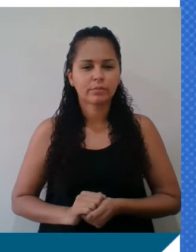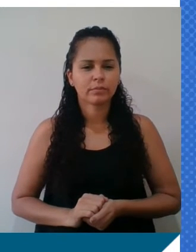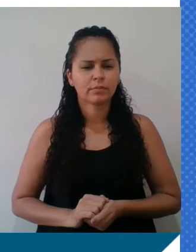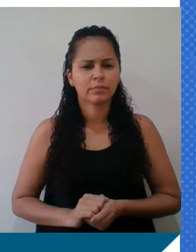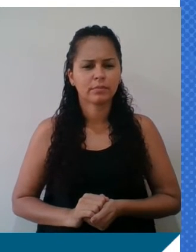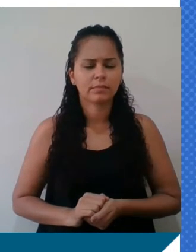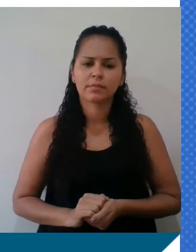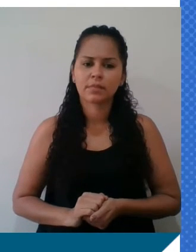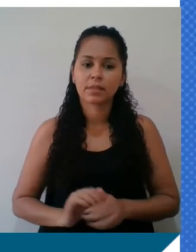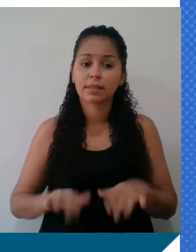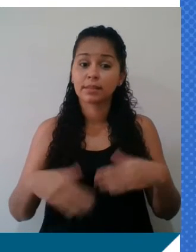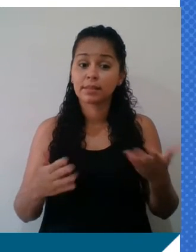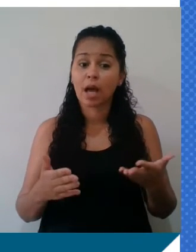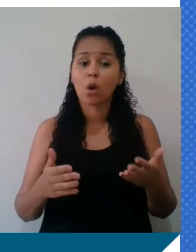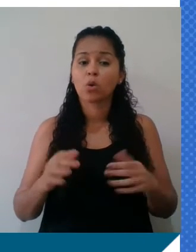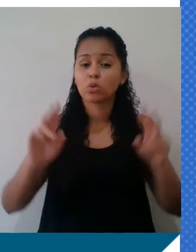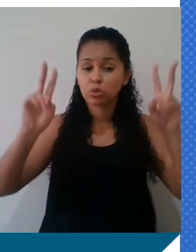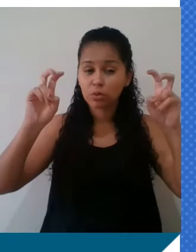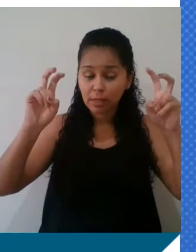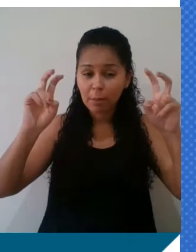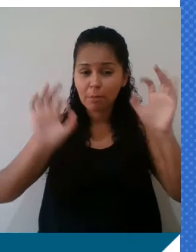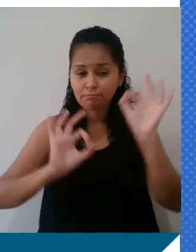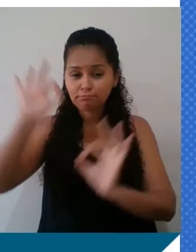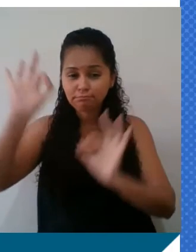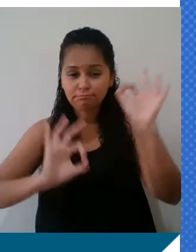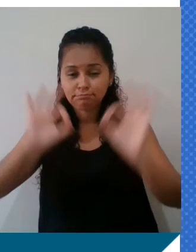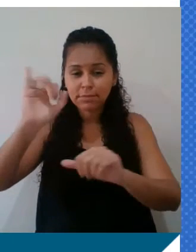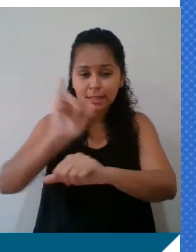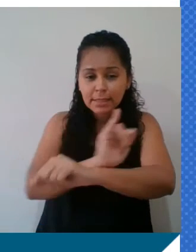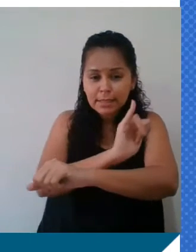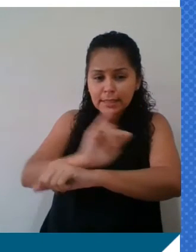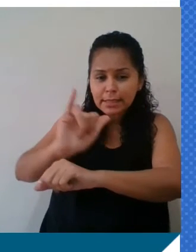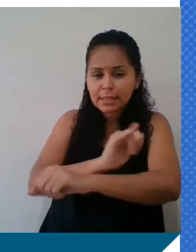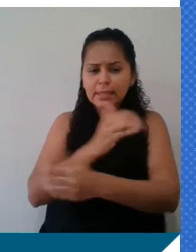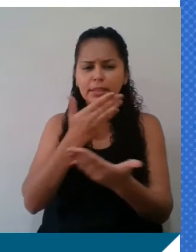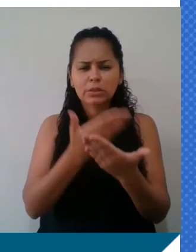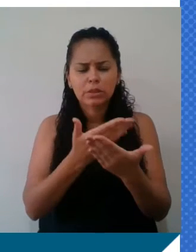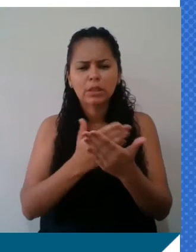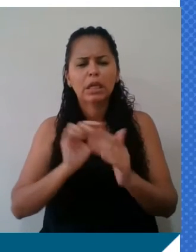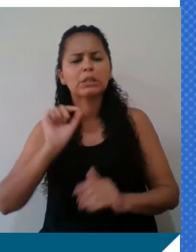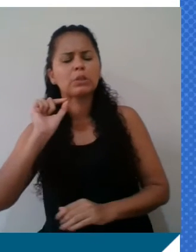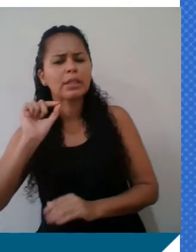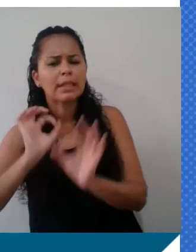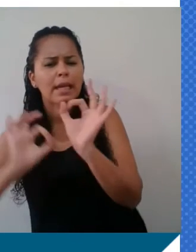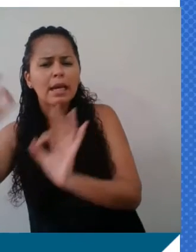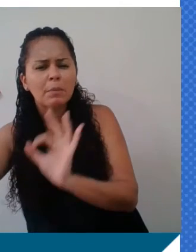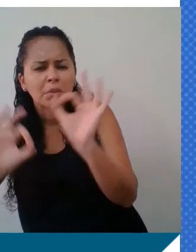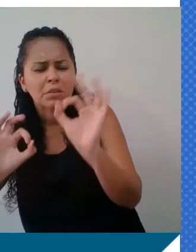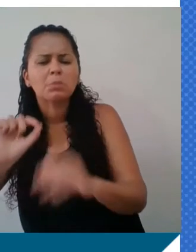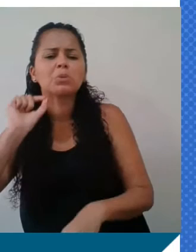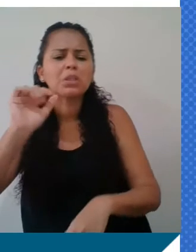Bem, já que o nosso tema é planejamento e estratégias de estudo, a gente precisa entender o que é planejamento e o que são